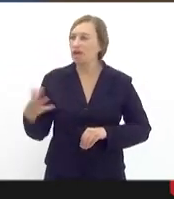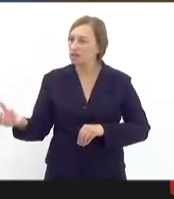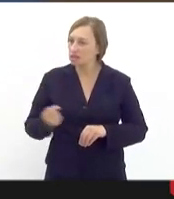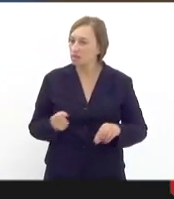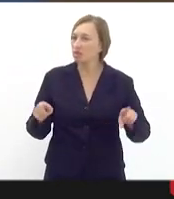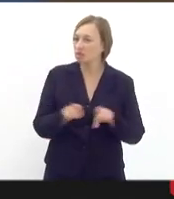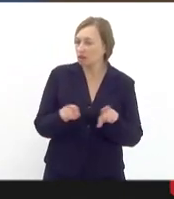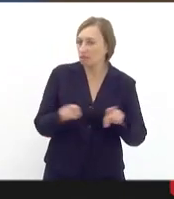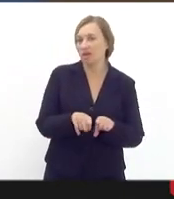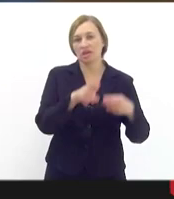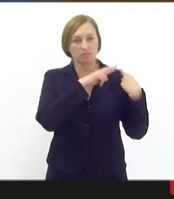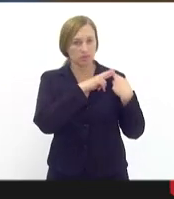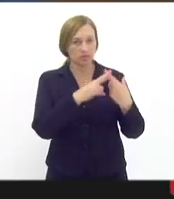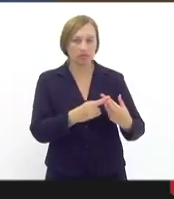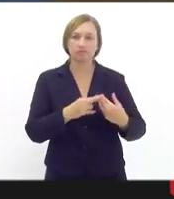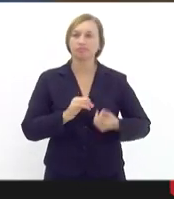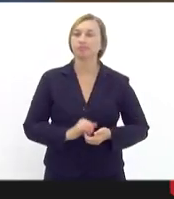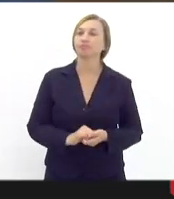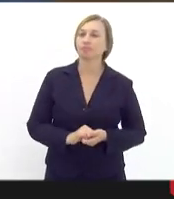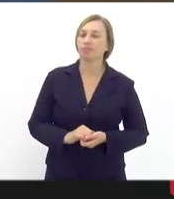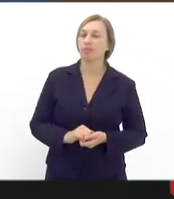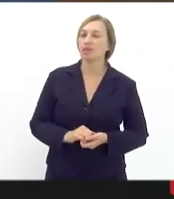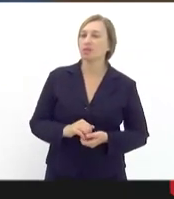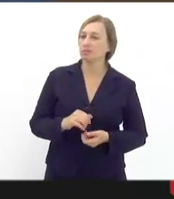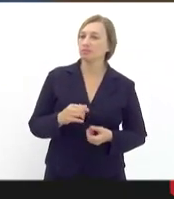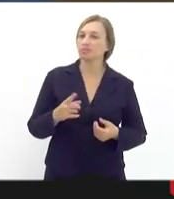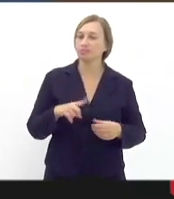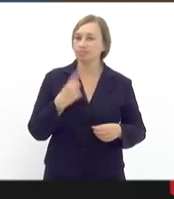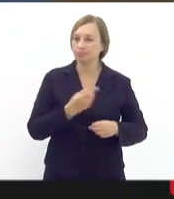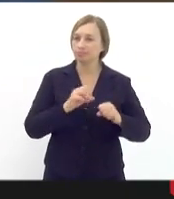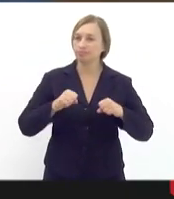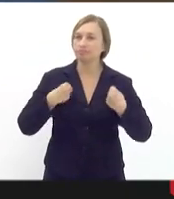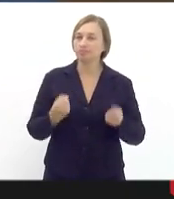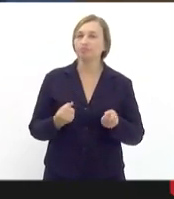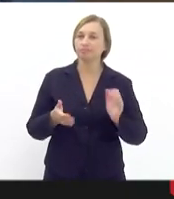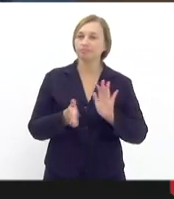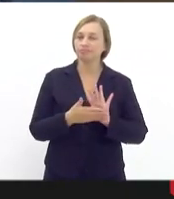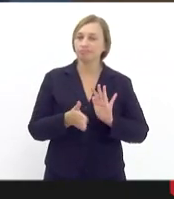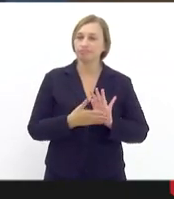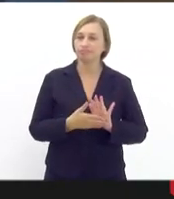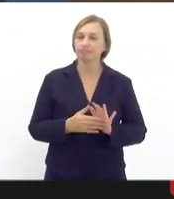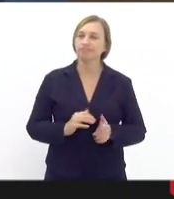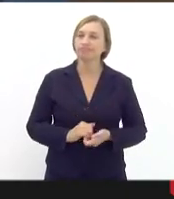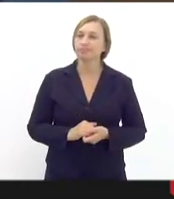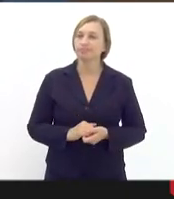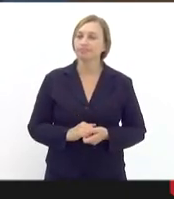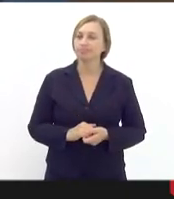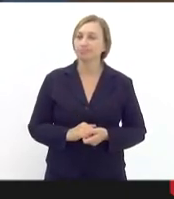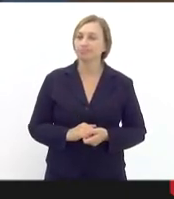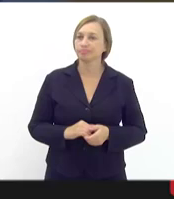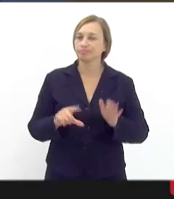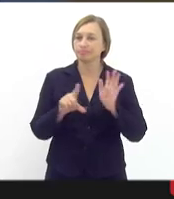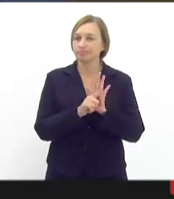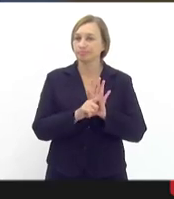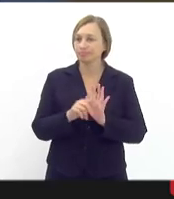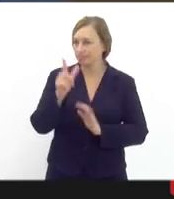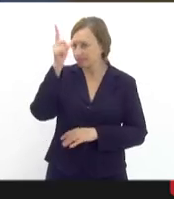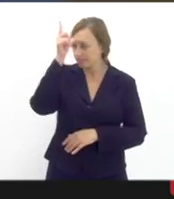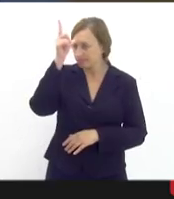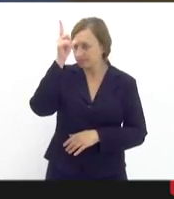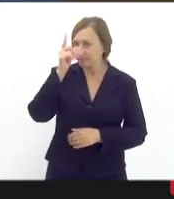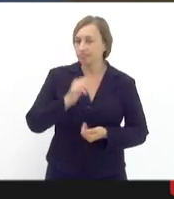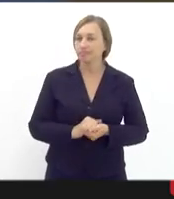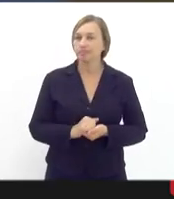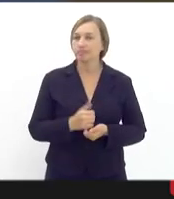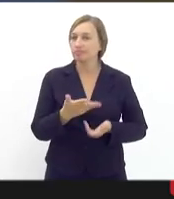tem que ser responsabilizado. É isso que nós estamos defendendo na proposta. E inspirado na lei alemã, que prevê um dever